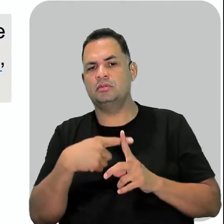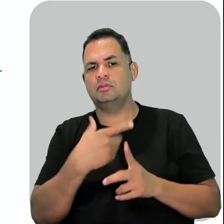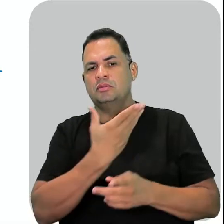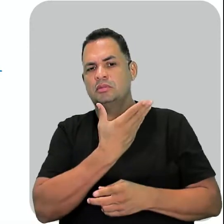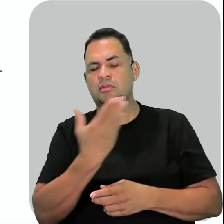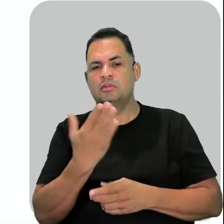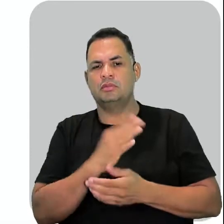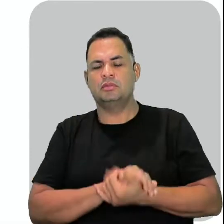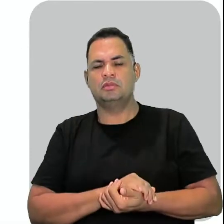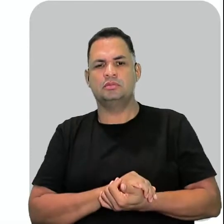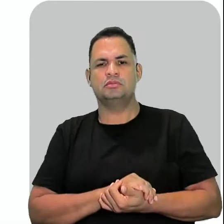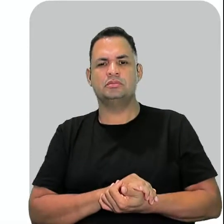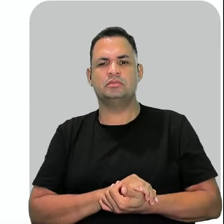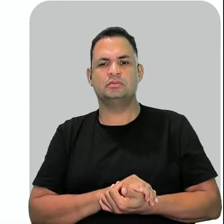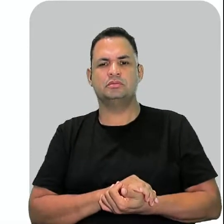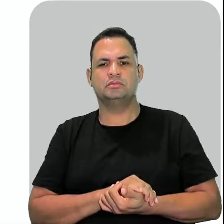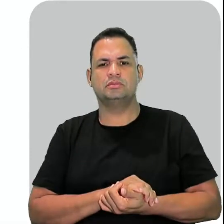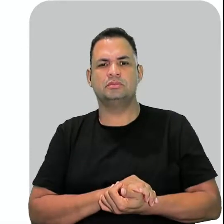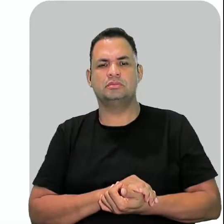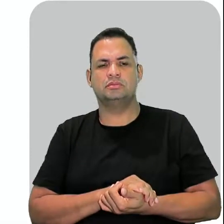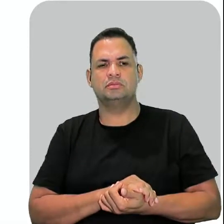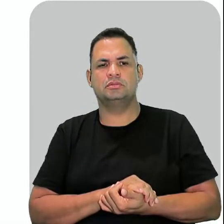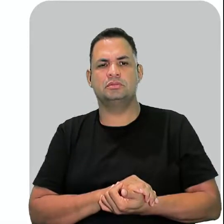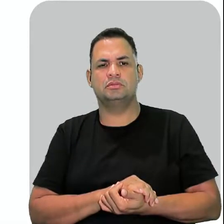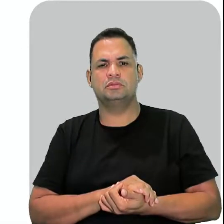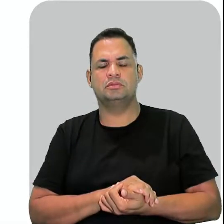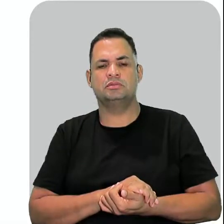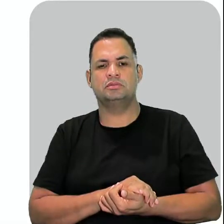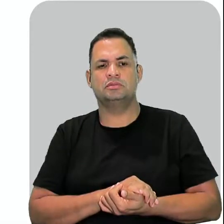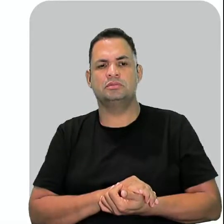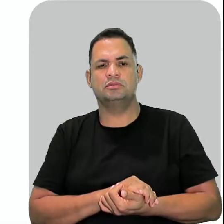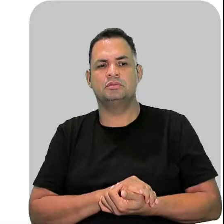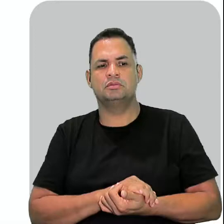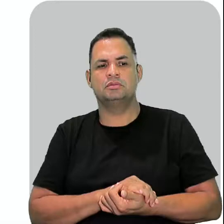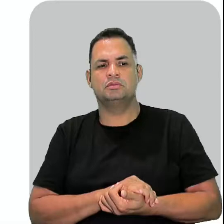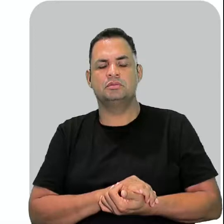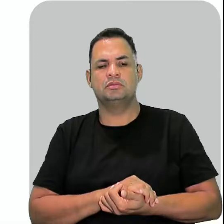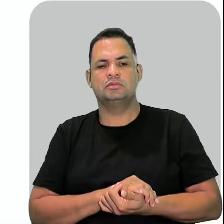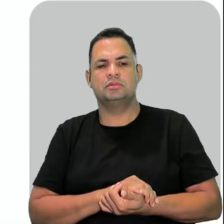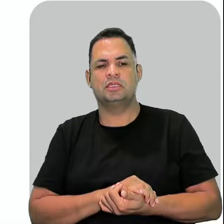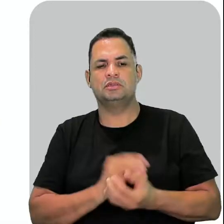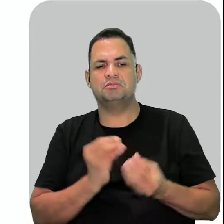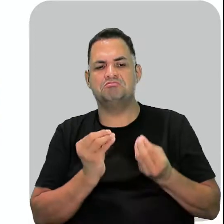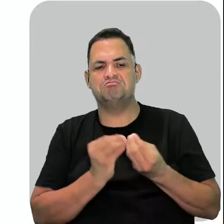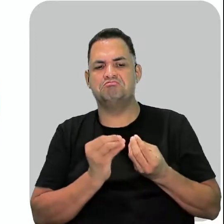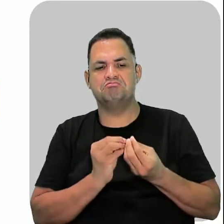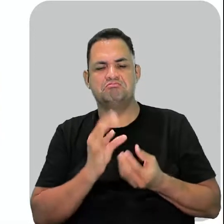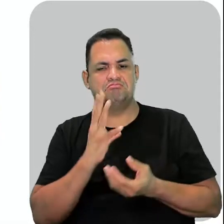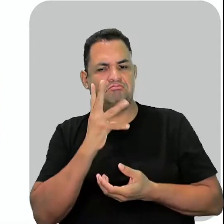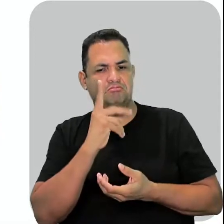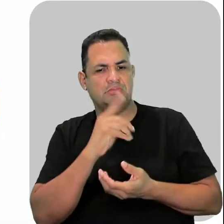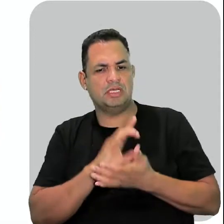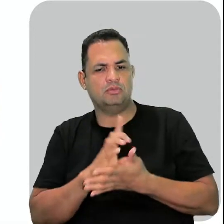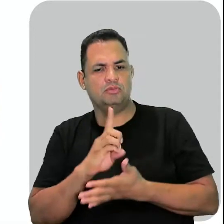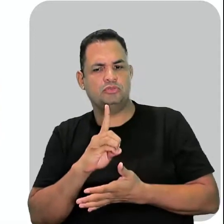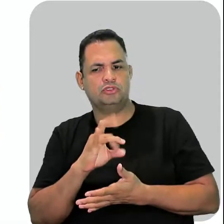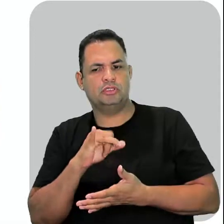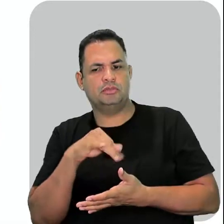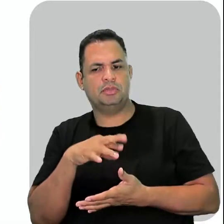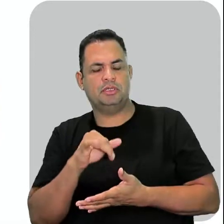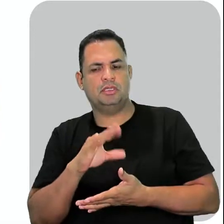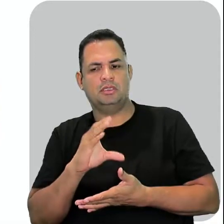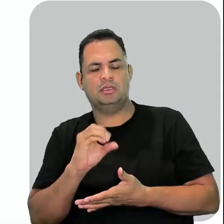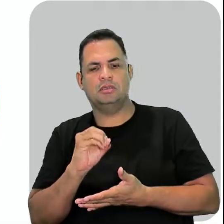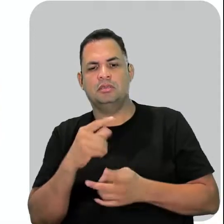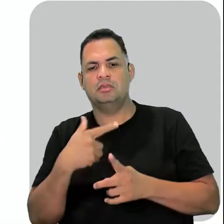gente voltar aqui, essa molécula aqui não ficou tão bonita, né, que eu fiz, ela é um dímero. Por